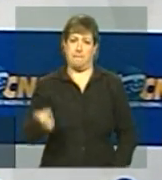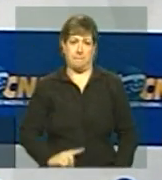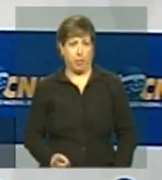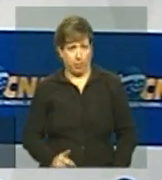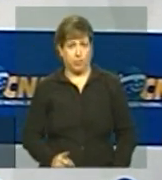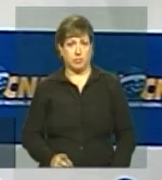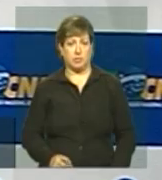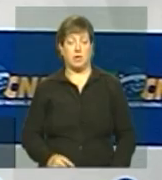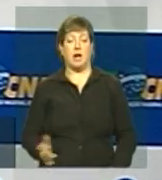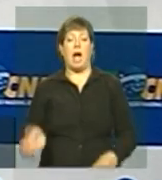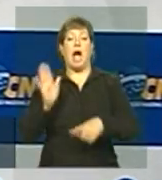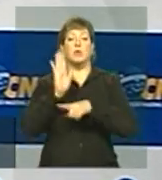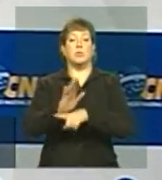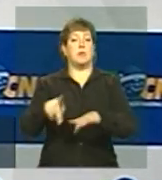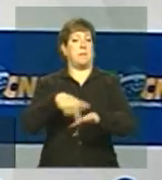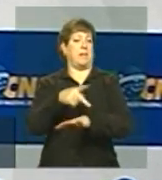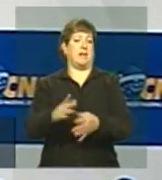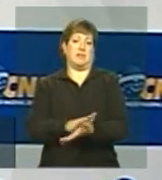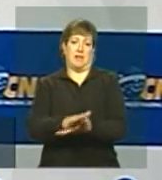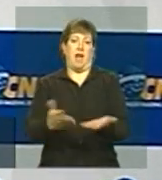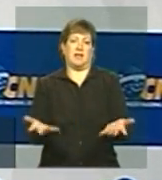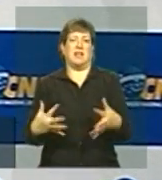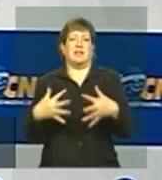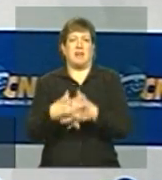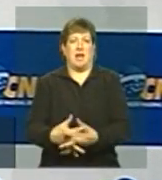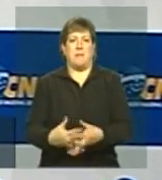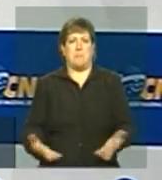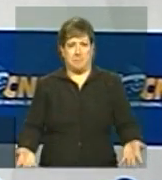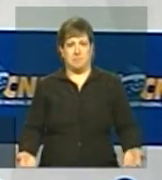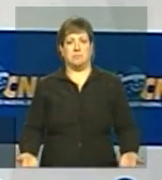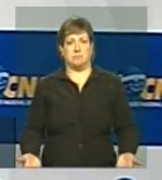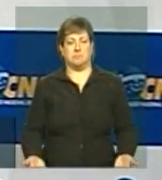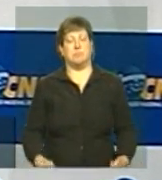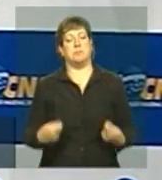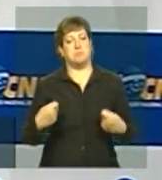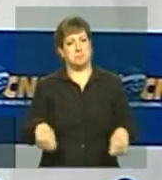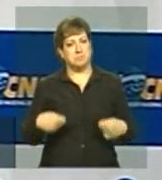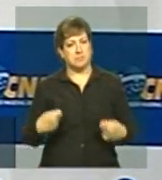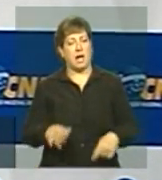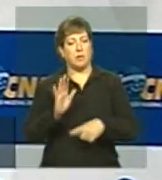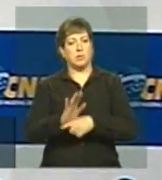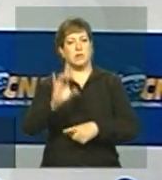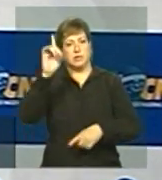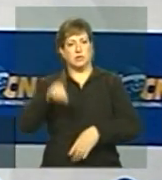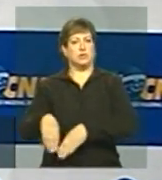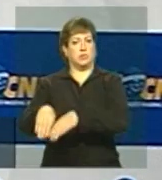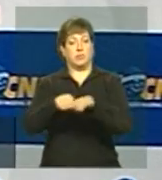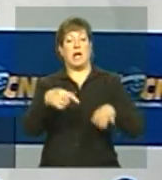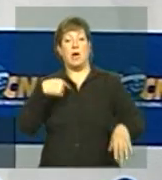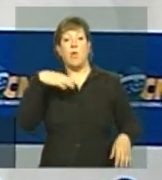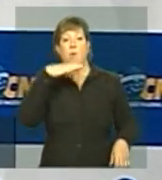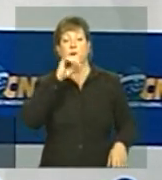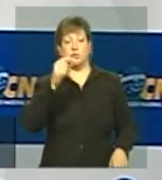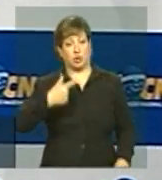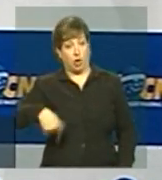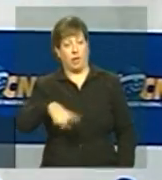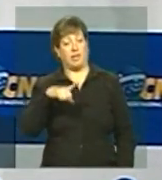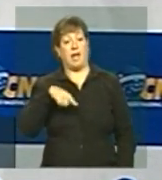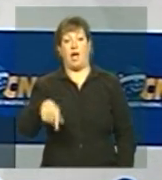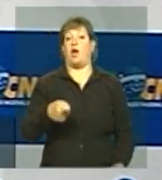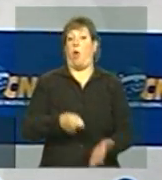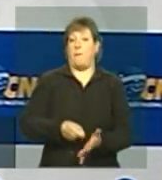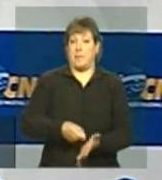à melhoria do nosso ambiente administrativo, nem amplia a nossa democracia. Eu acho que nós temos esse